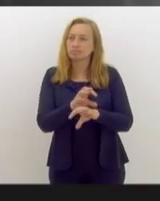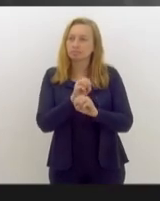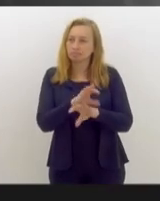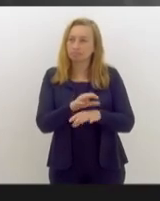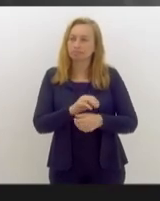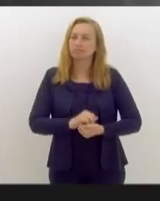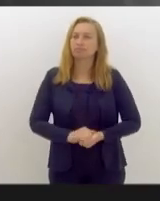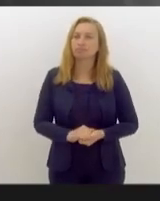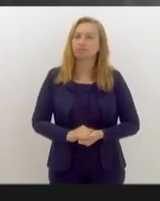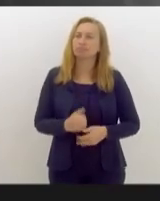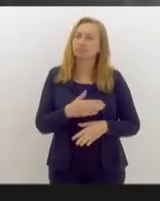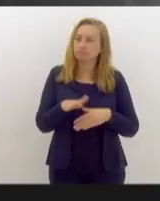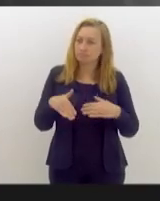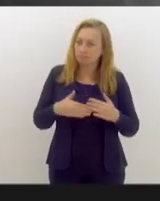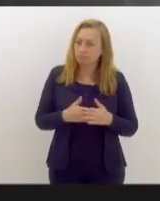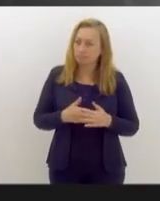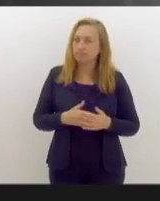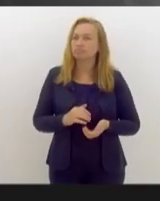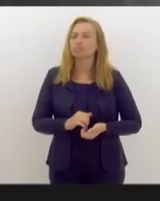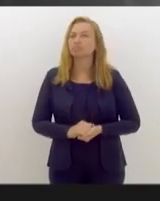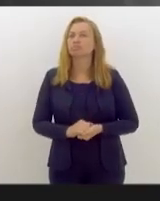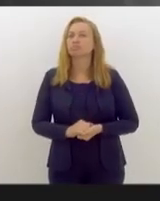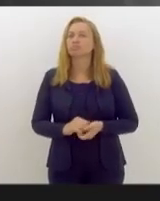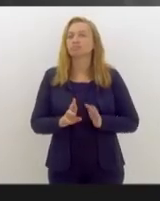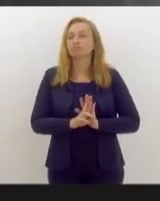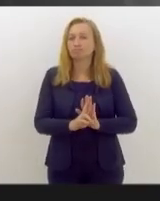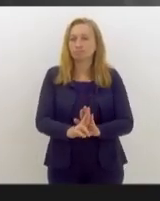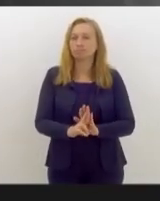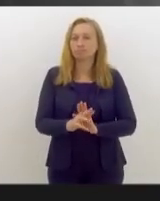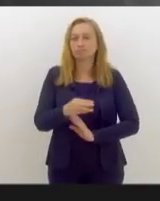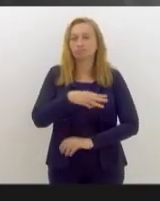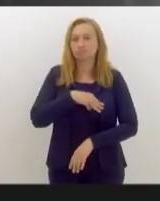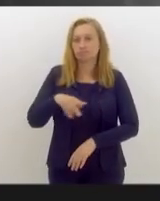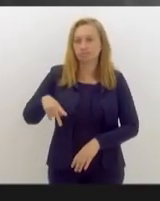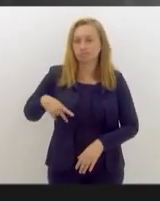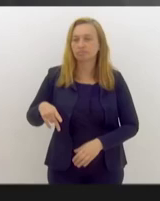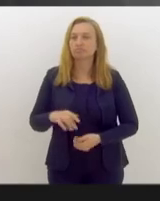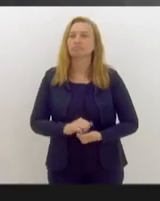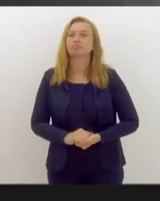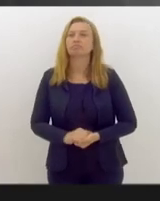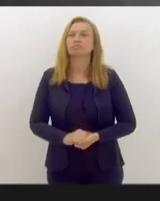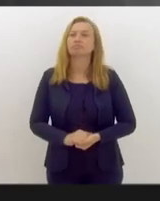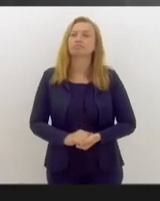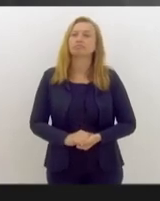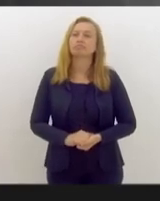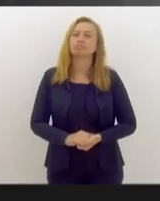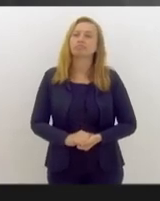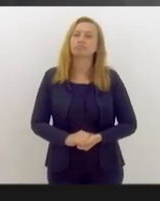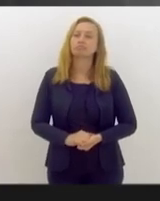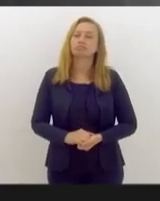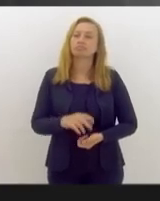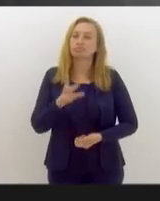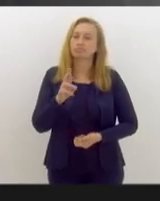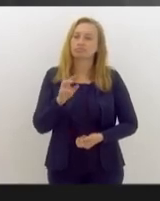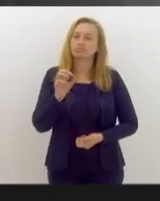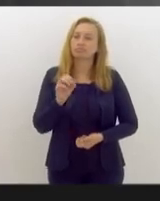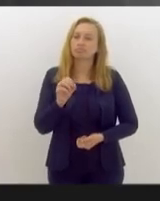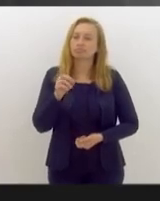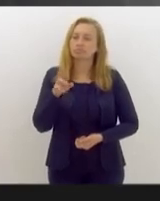da educação como um todo, o representante do Ministério Público, promotor Rogério, defensor público